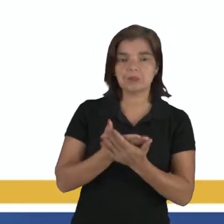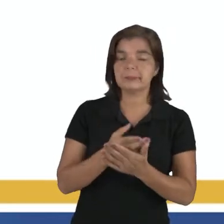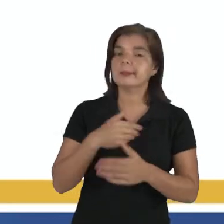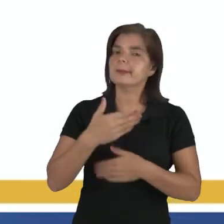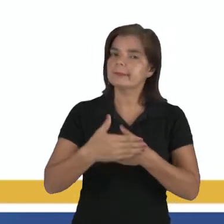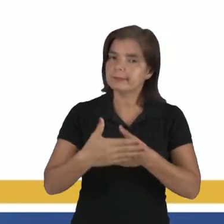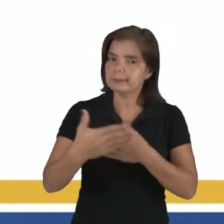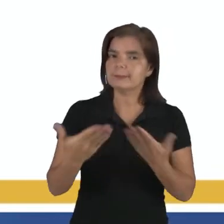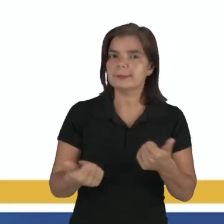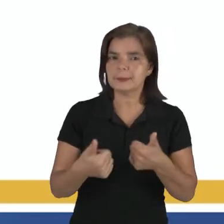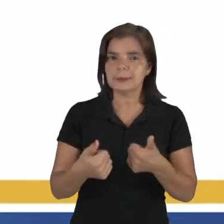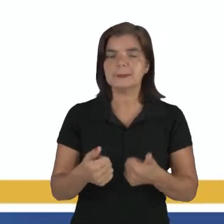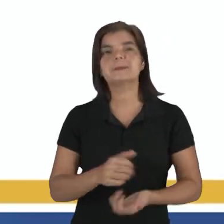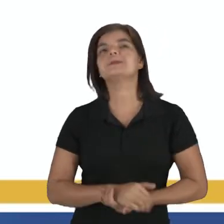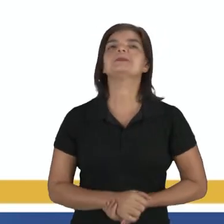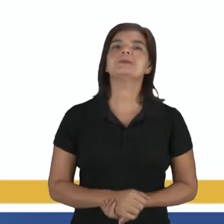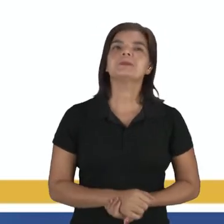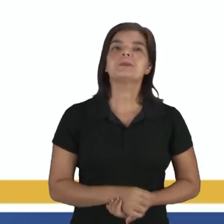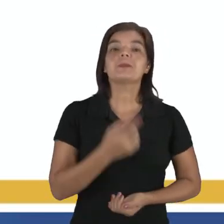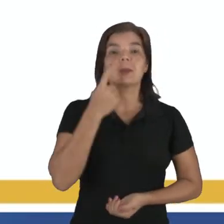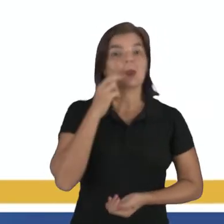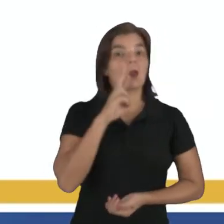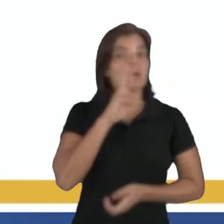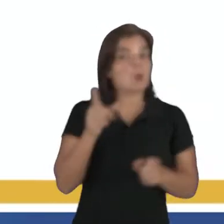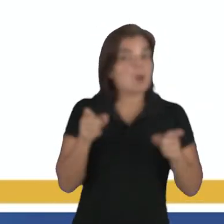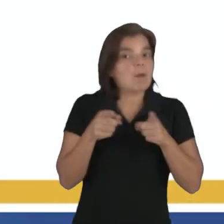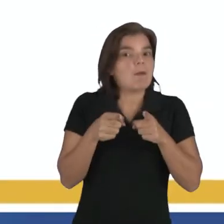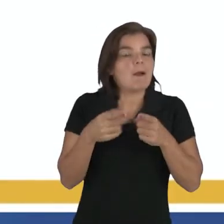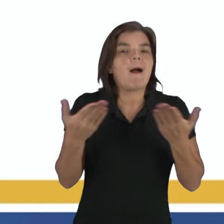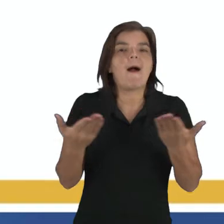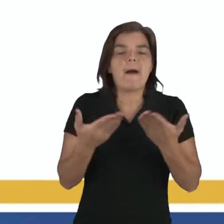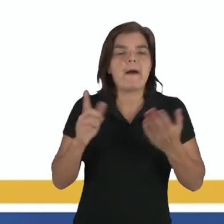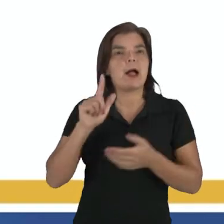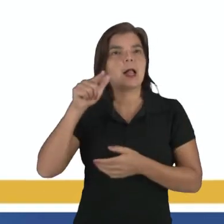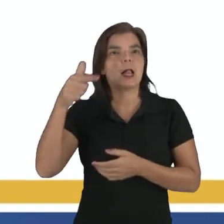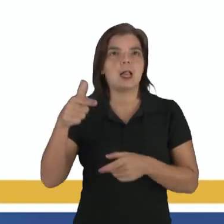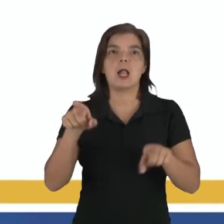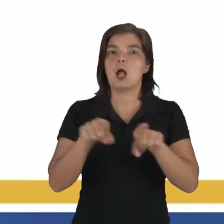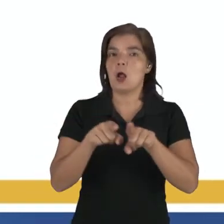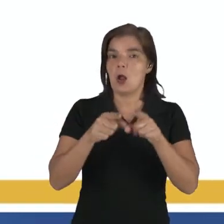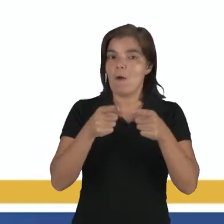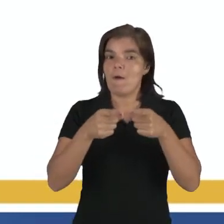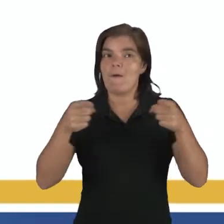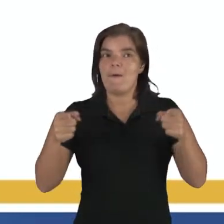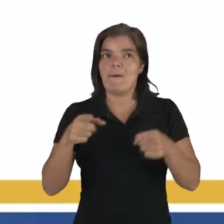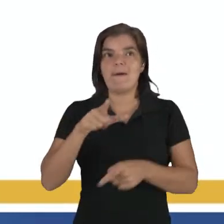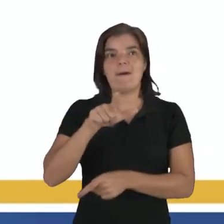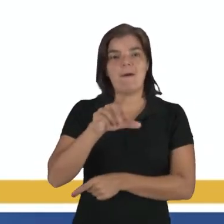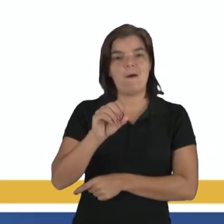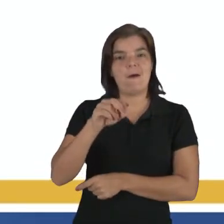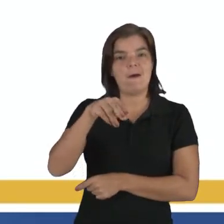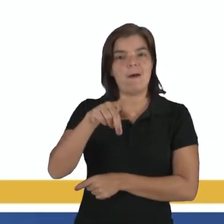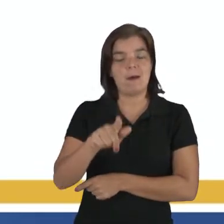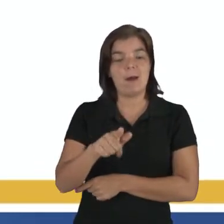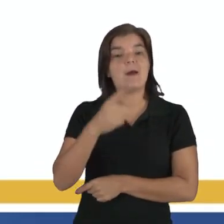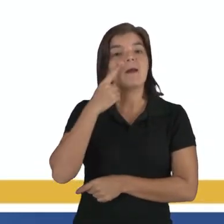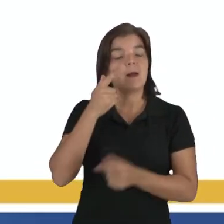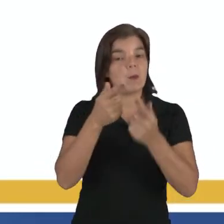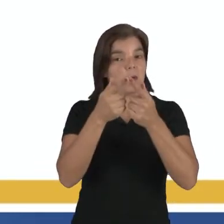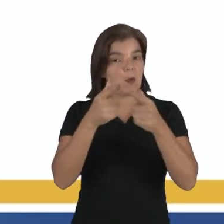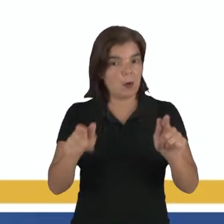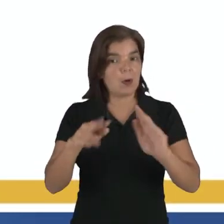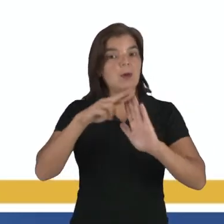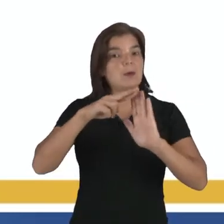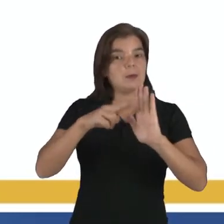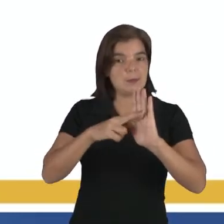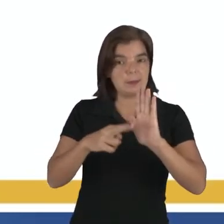assim por diante, ok? Essas são as respostas curtas. Agora, nas respostas longas, nós temos aí regras gramaticais envolvidas. Então,